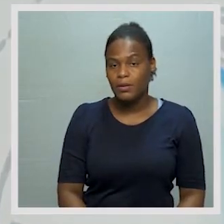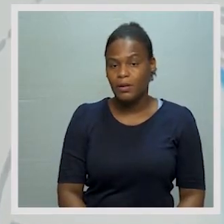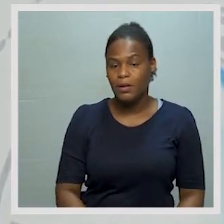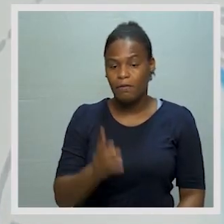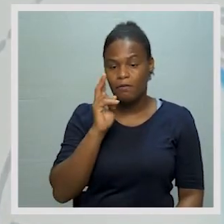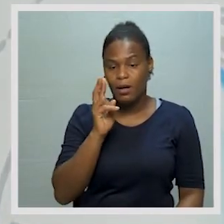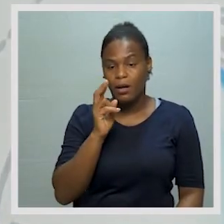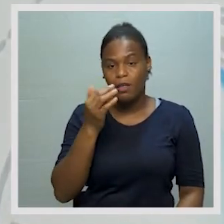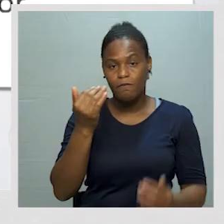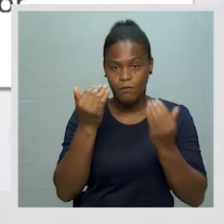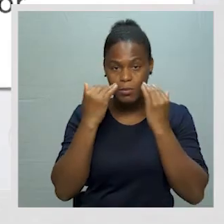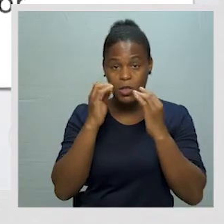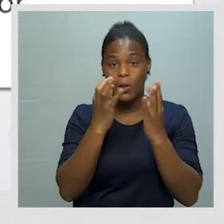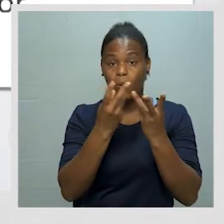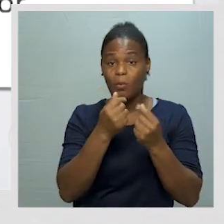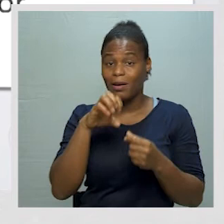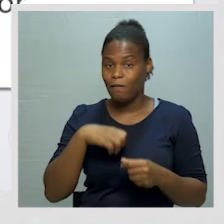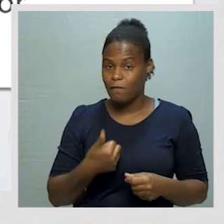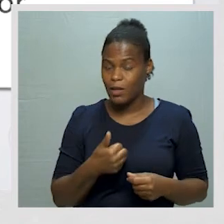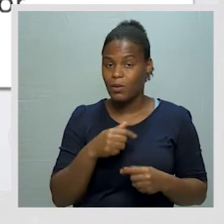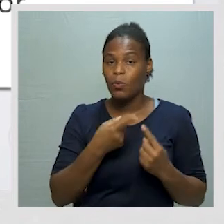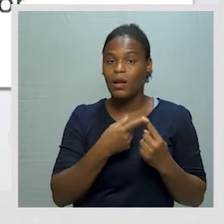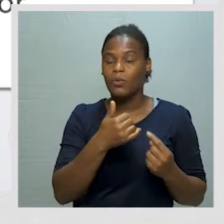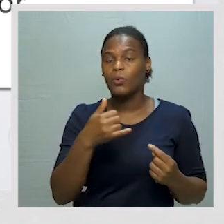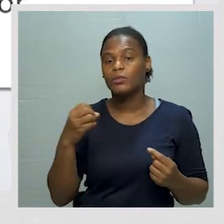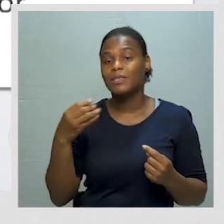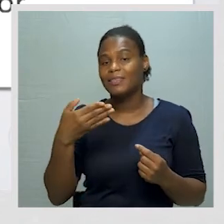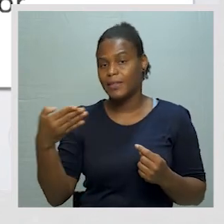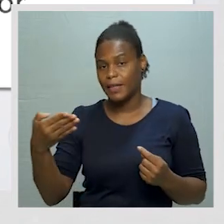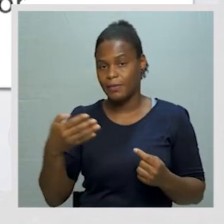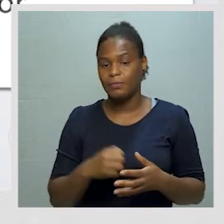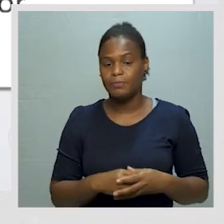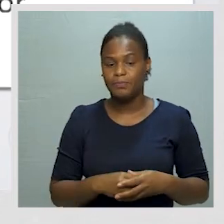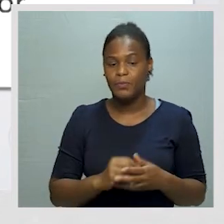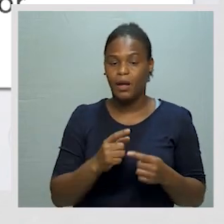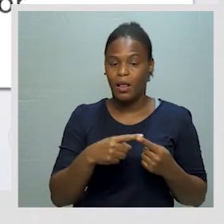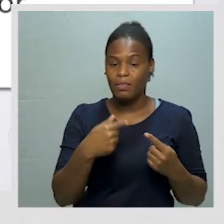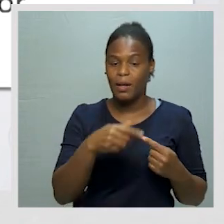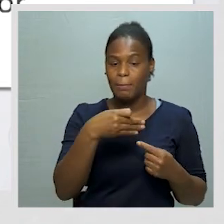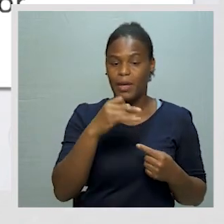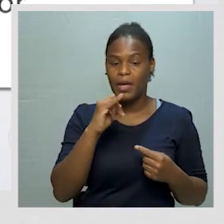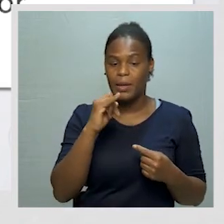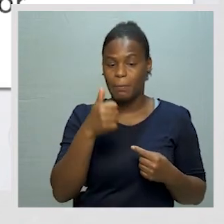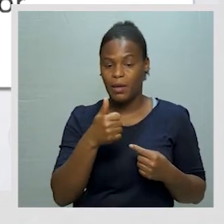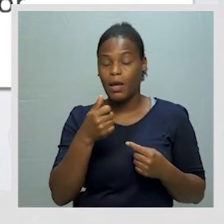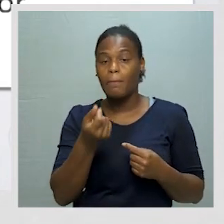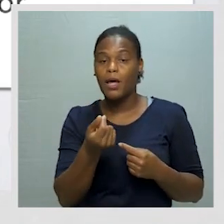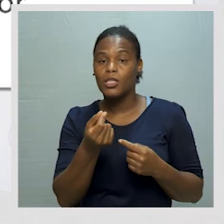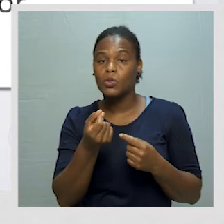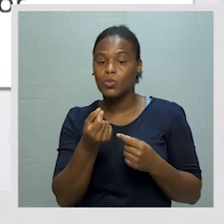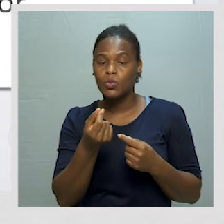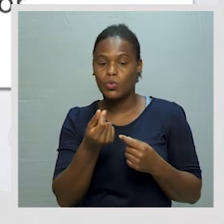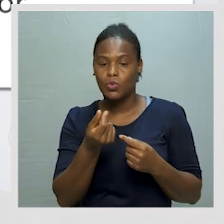Considere os seguintes dados sobre a economia cabo-verdiana em 2017. Nós temos PIB a preços correntes,